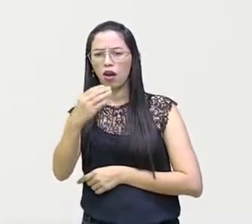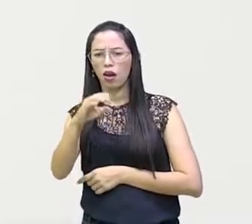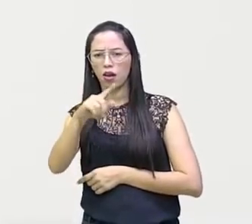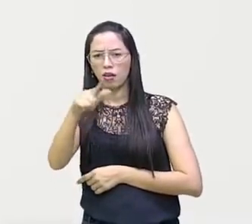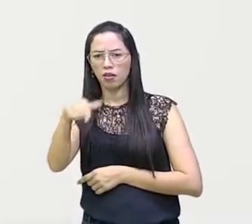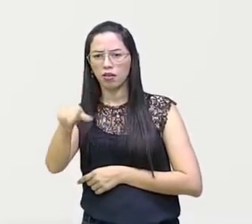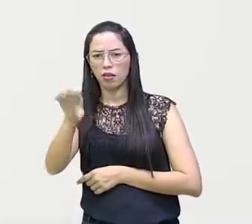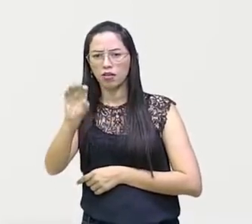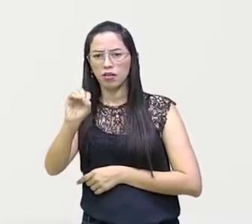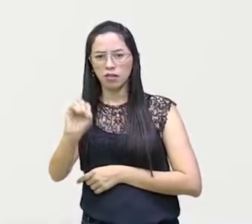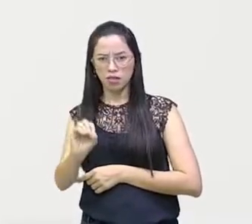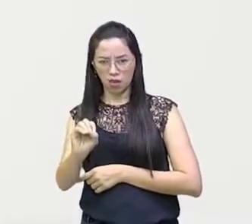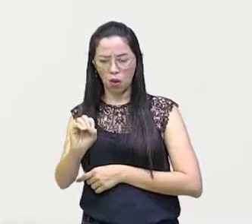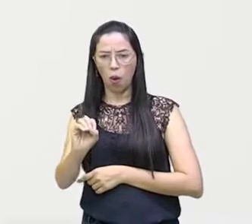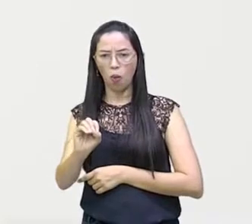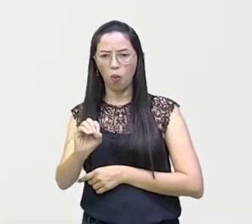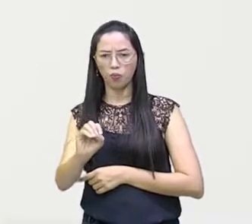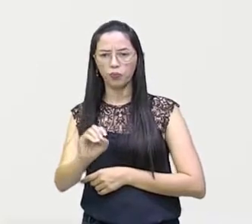e os vasos.